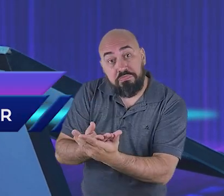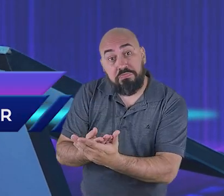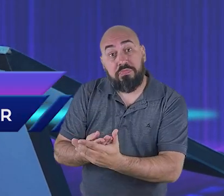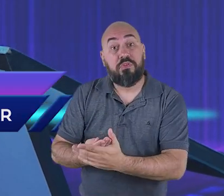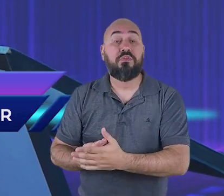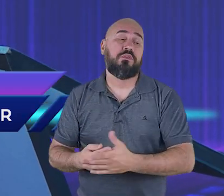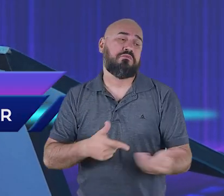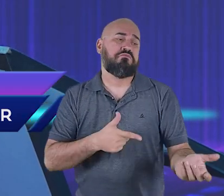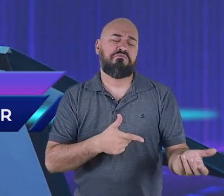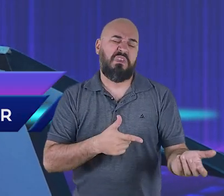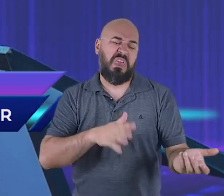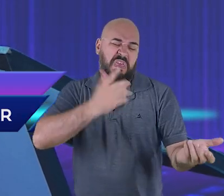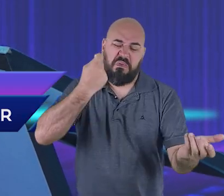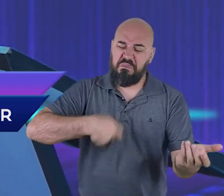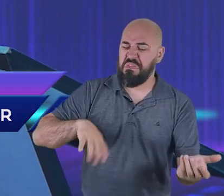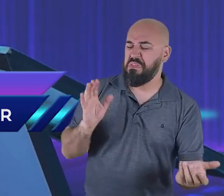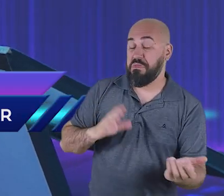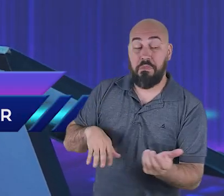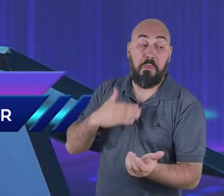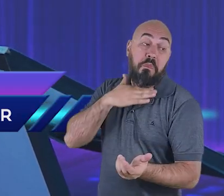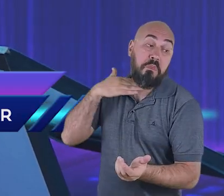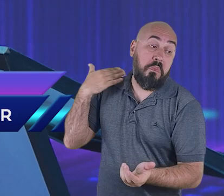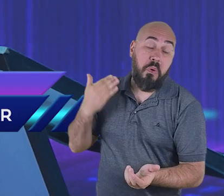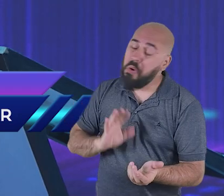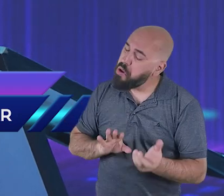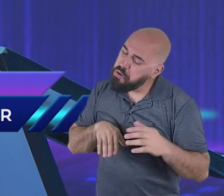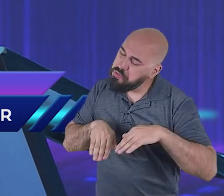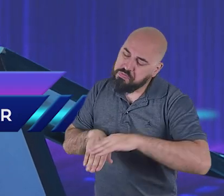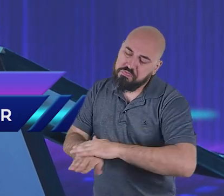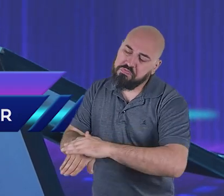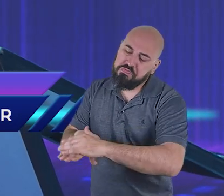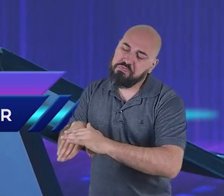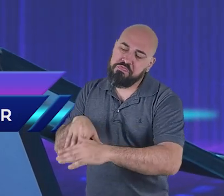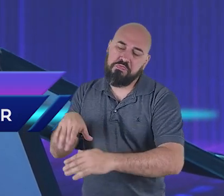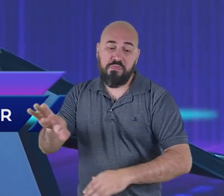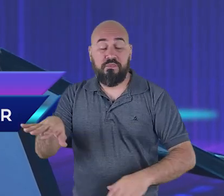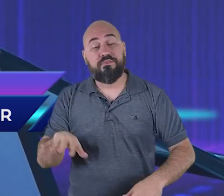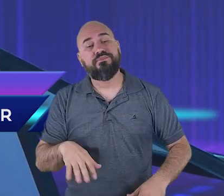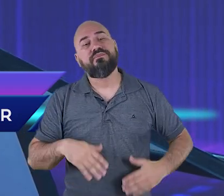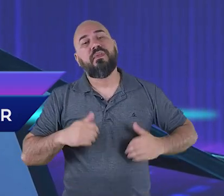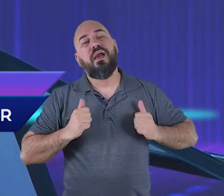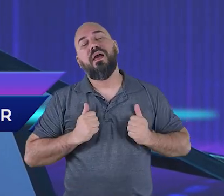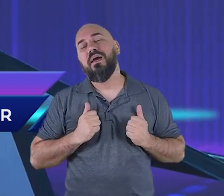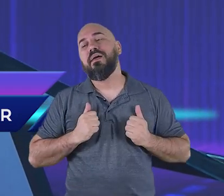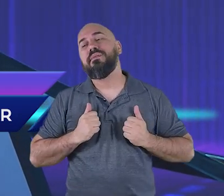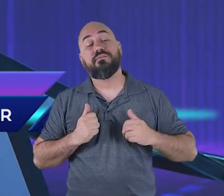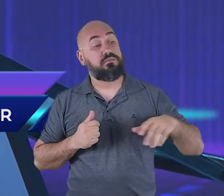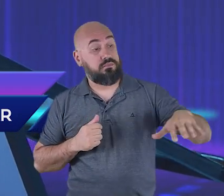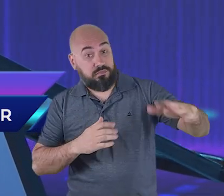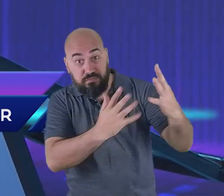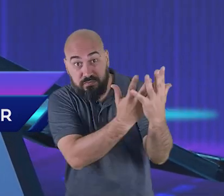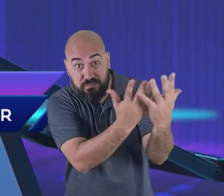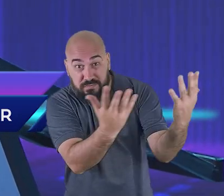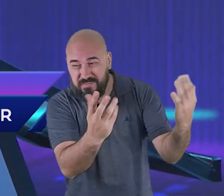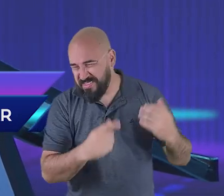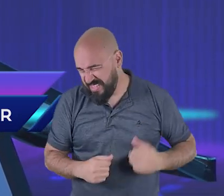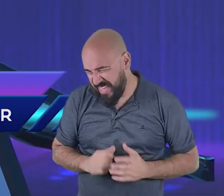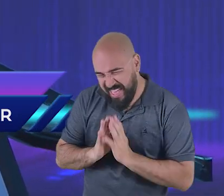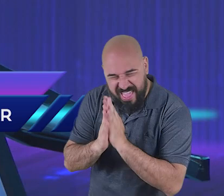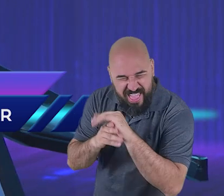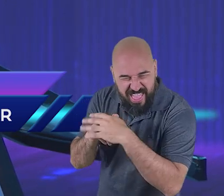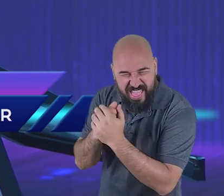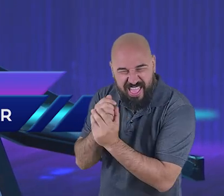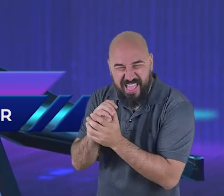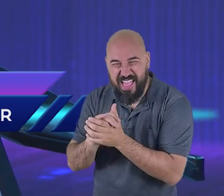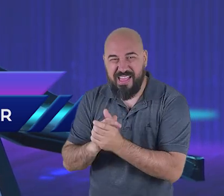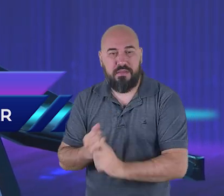inteira, porque os aldeões achavam que ele não existia, e então não estavam